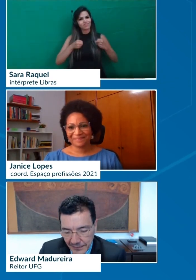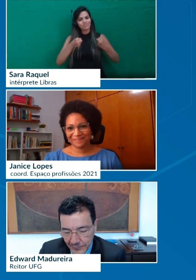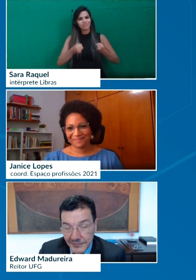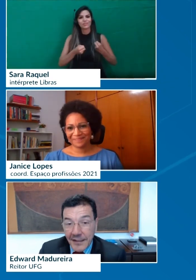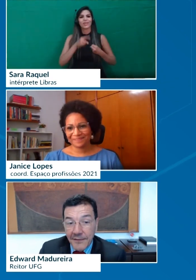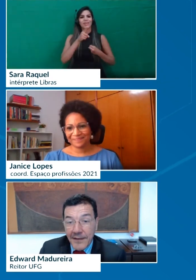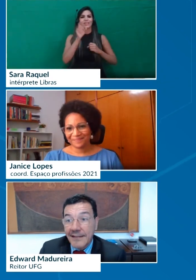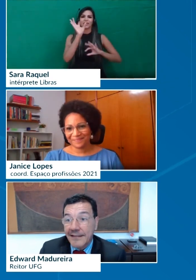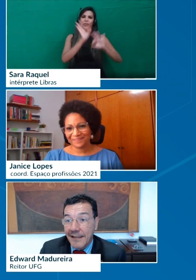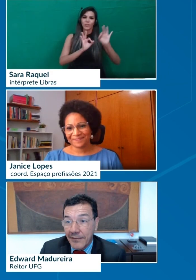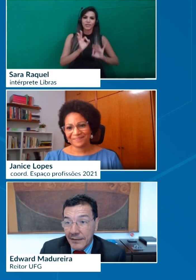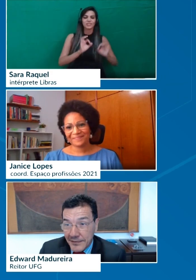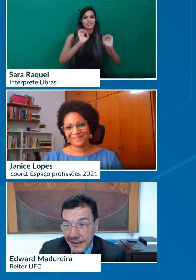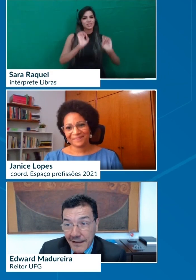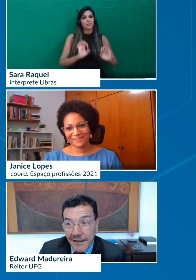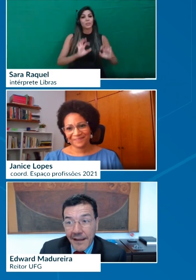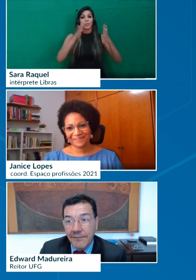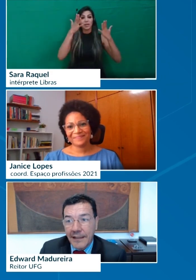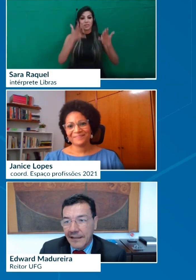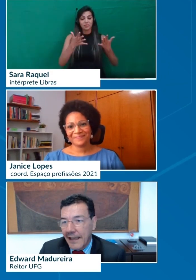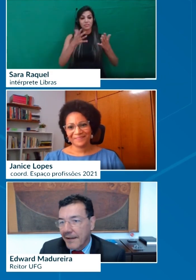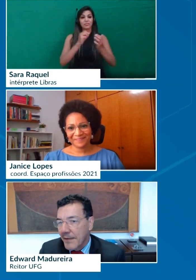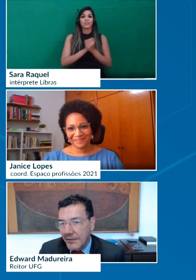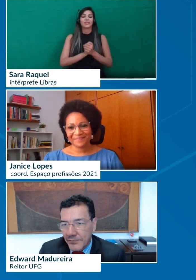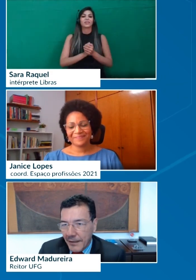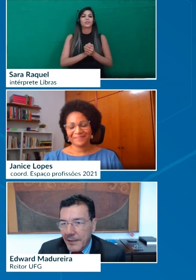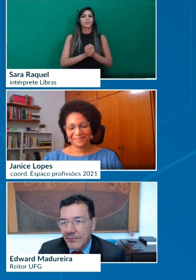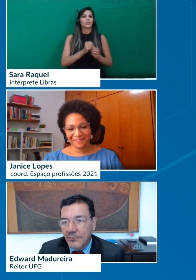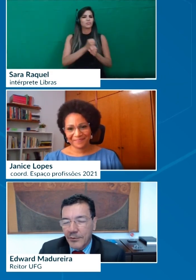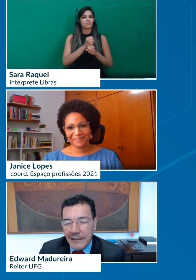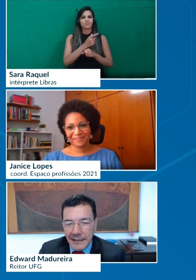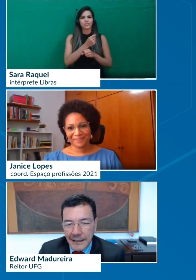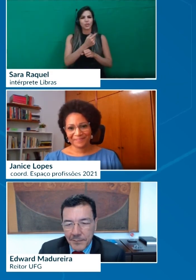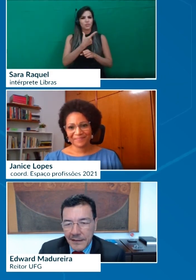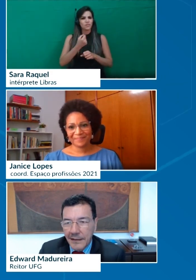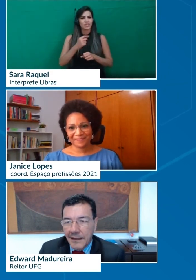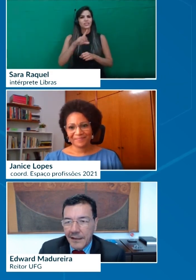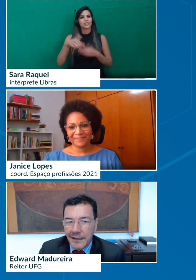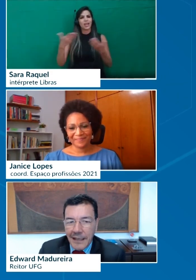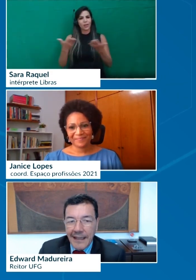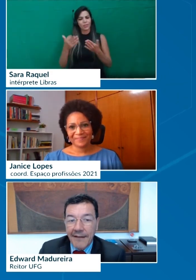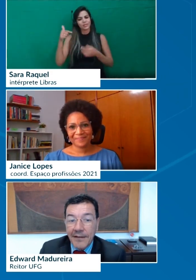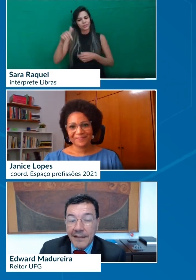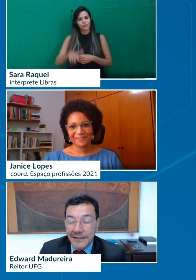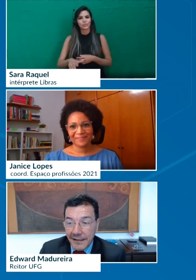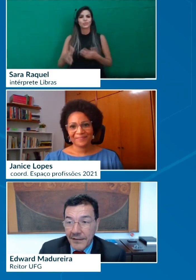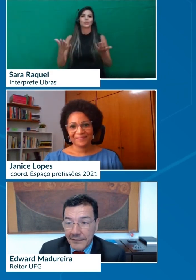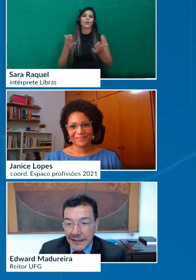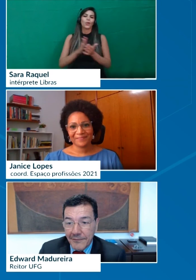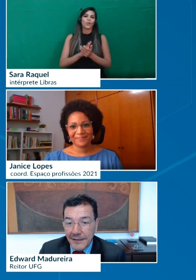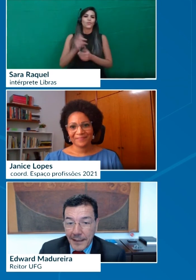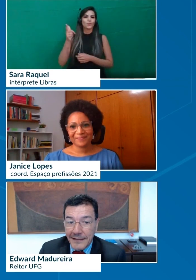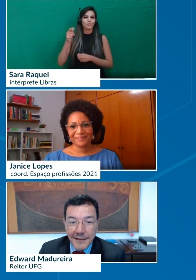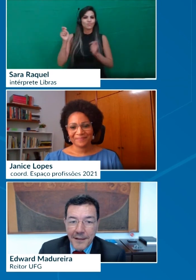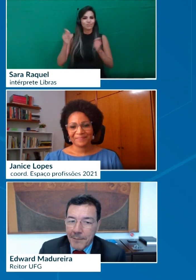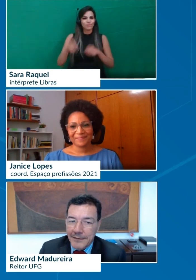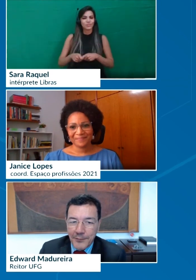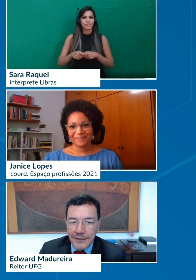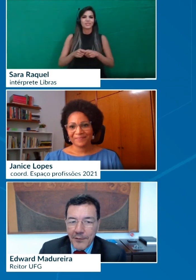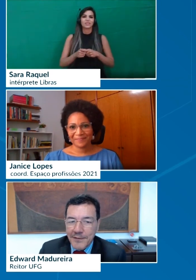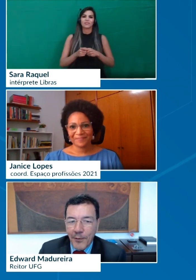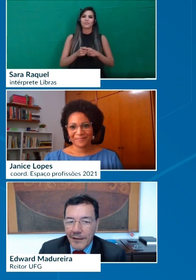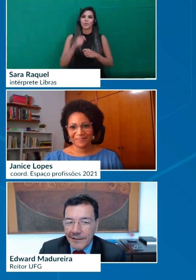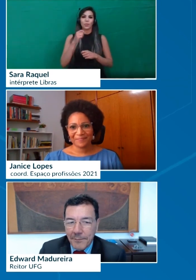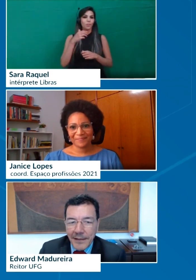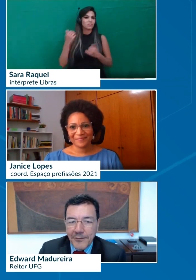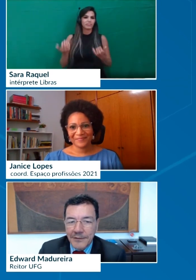esse evento se reinventar, juntamente com toda a equipe, e alavanca esse evento cada vez mais. Mas eu